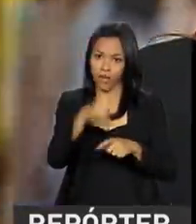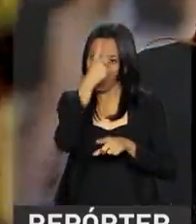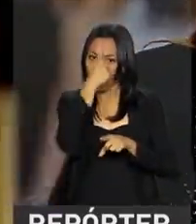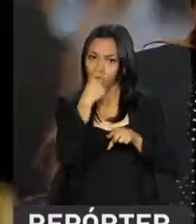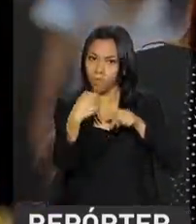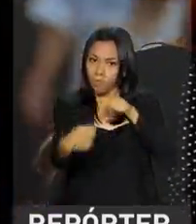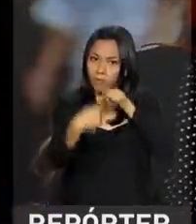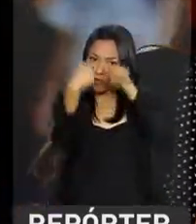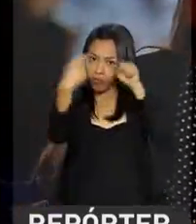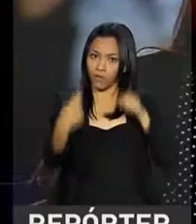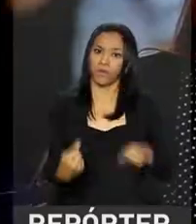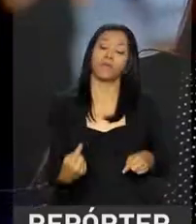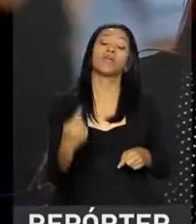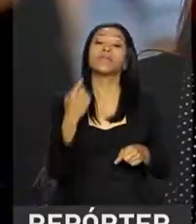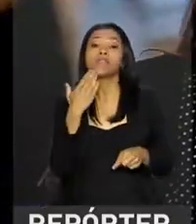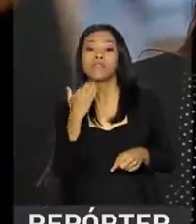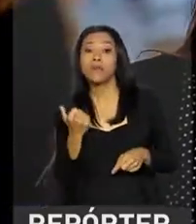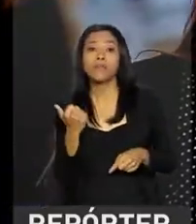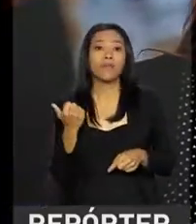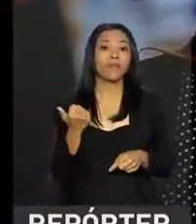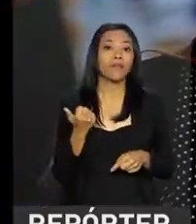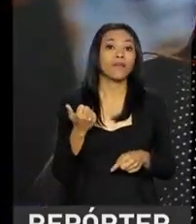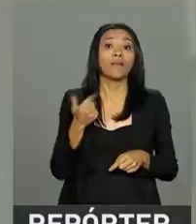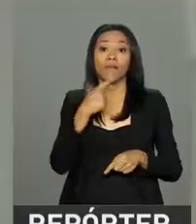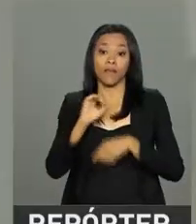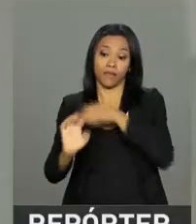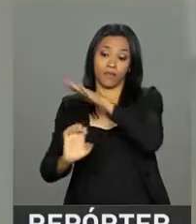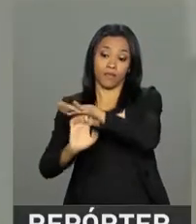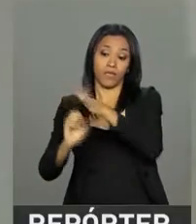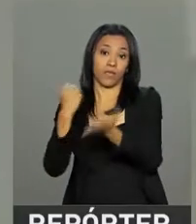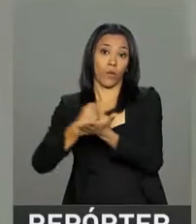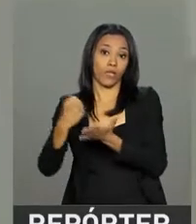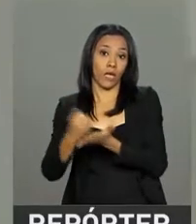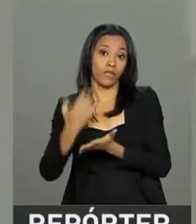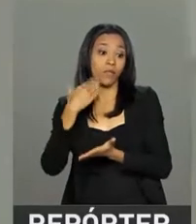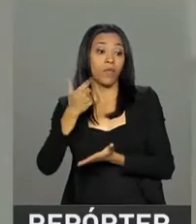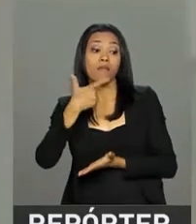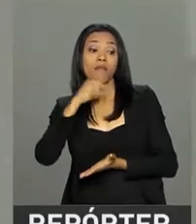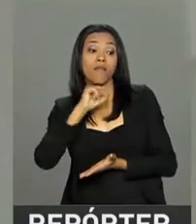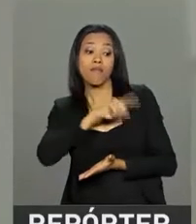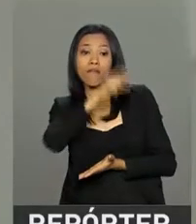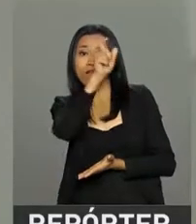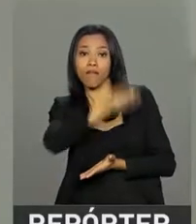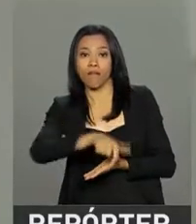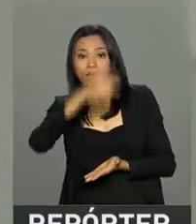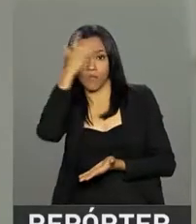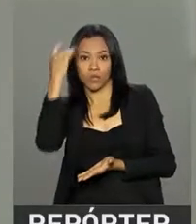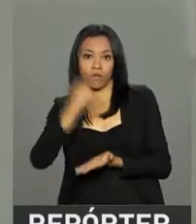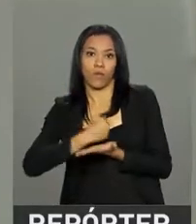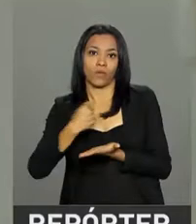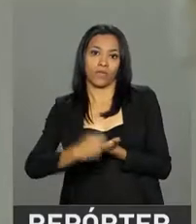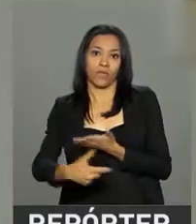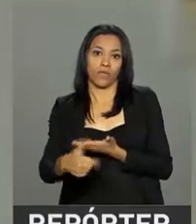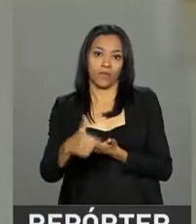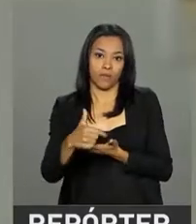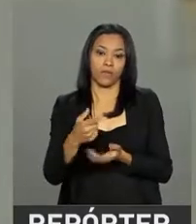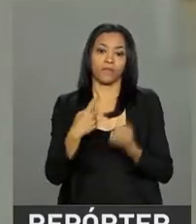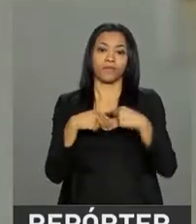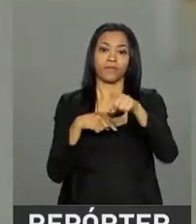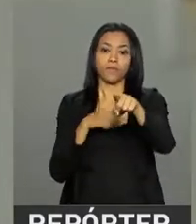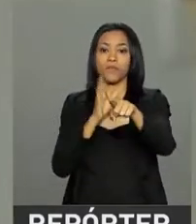empregador identificar o profissional desejado nós já encaminhamos através dessa ferramenta mais de 200 mil trabalhadores